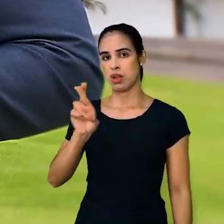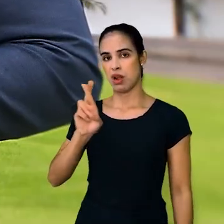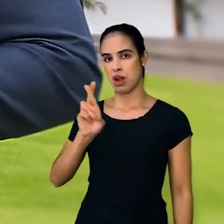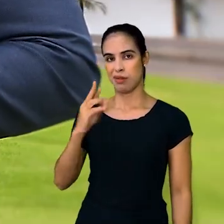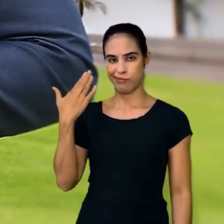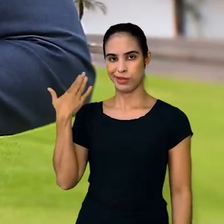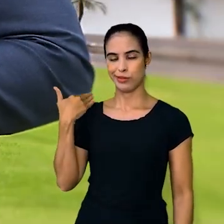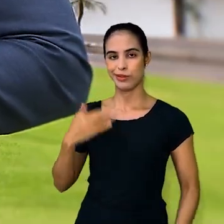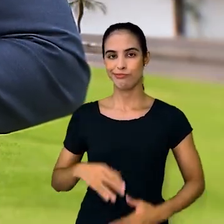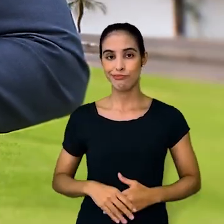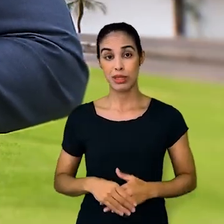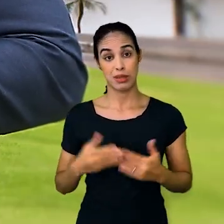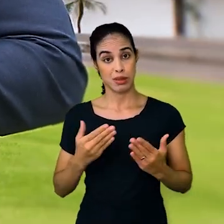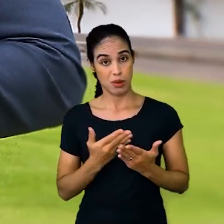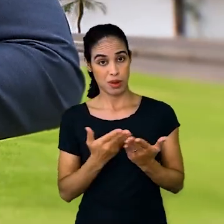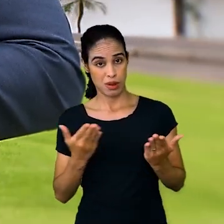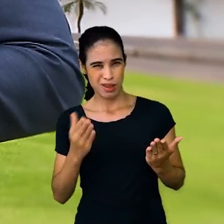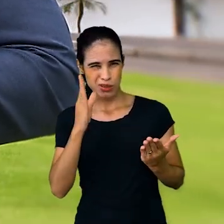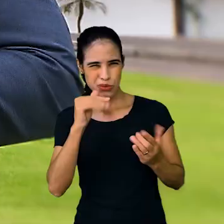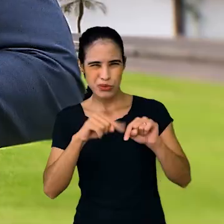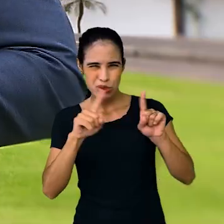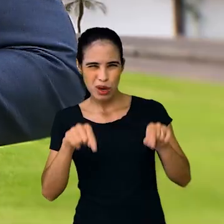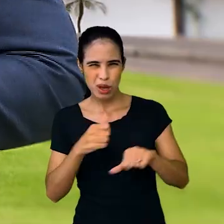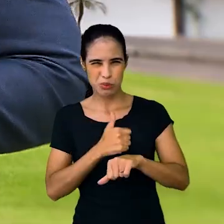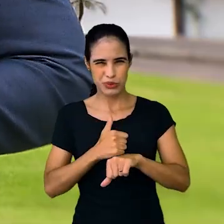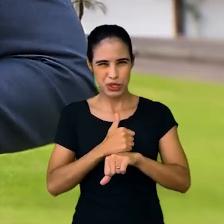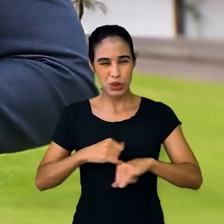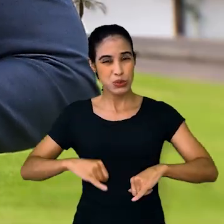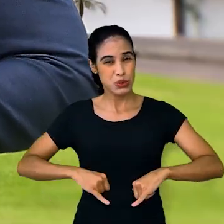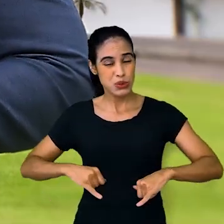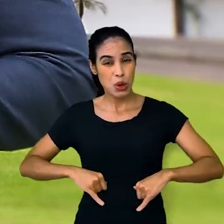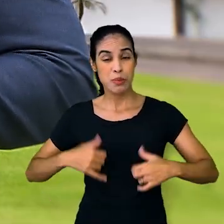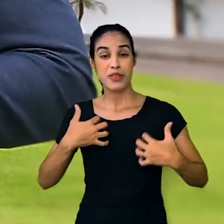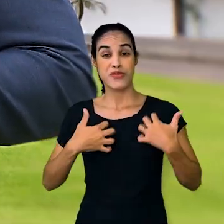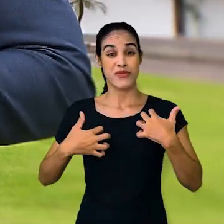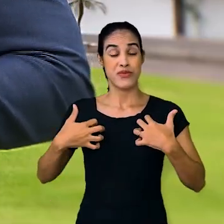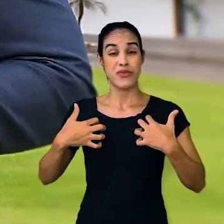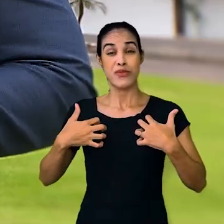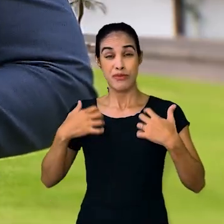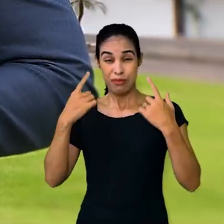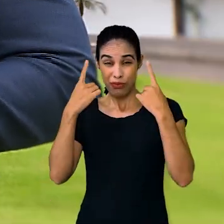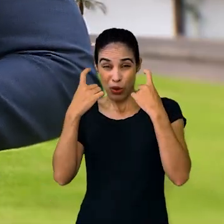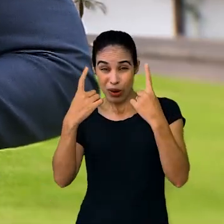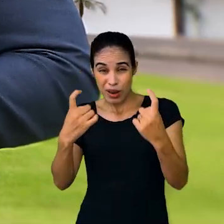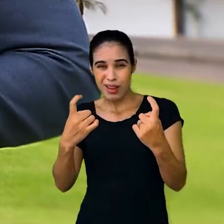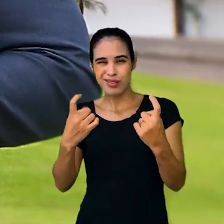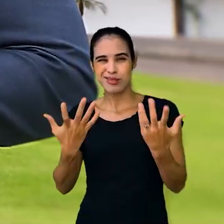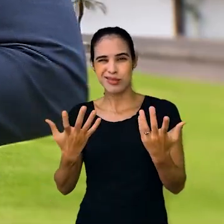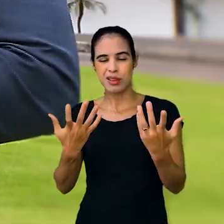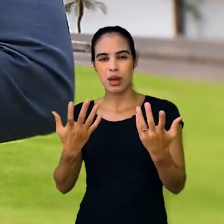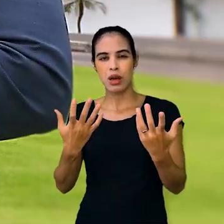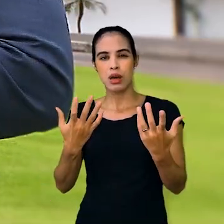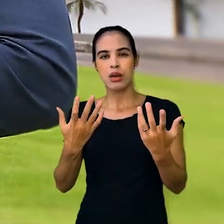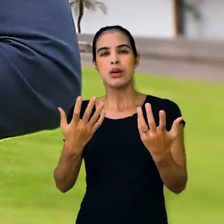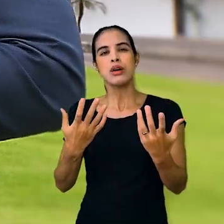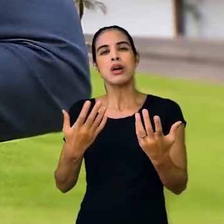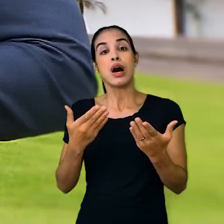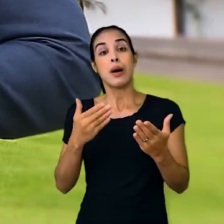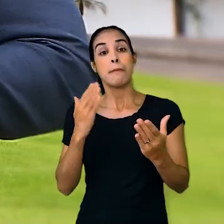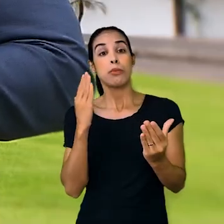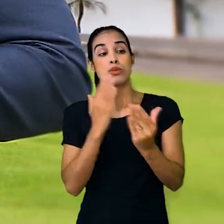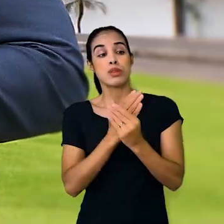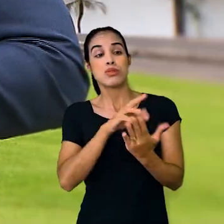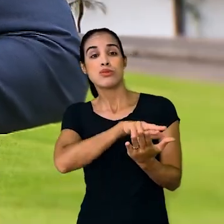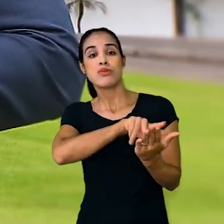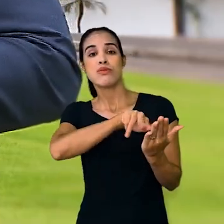Casos de trabalhadores vítimas de violência física ou psicológica por parte de terceiros chegam com frequência à Justiça